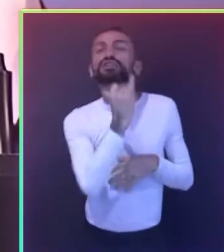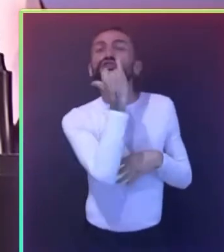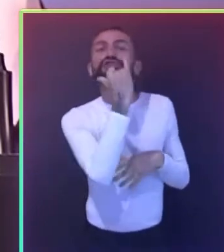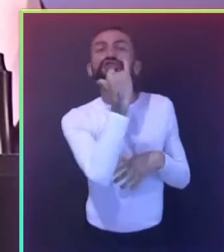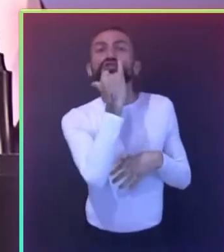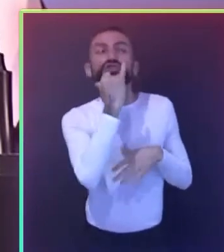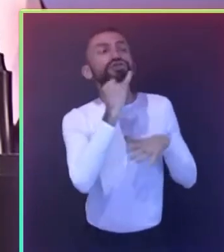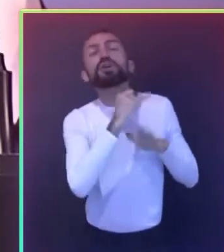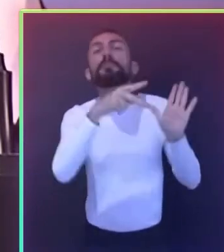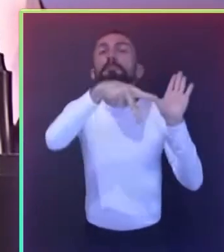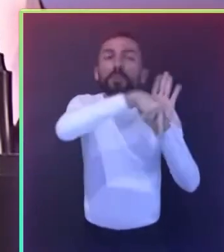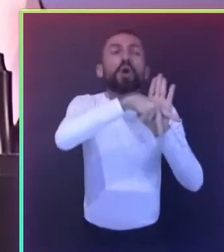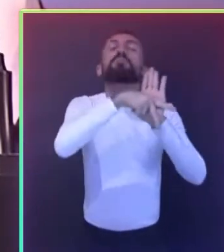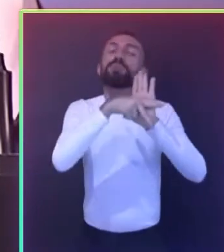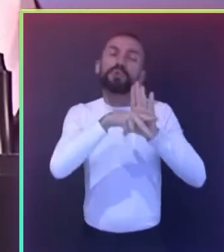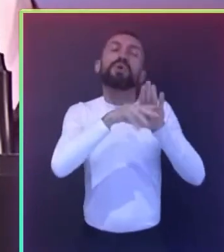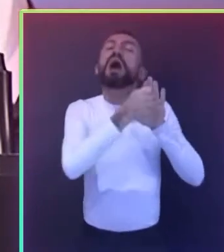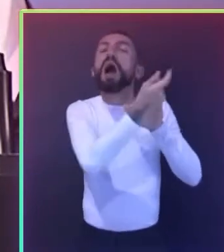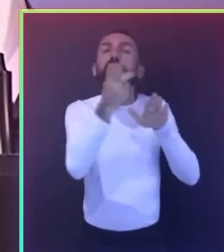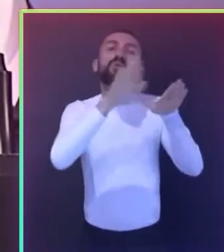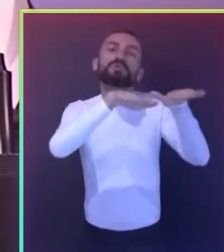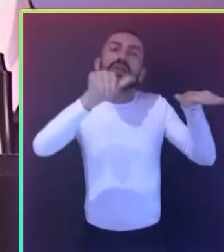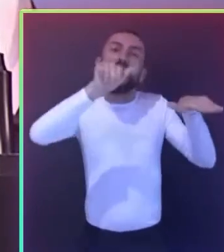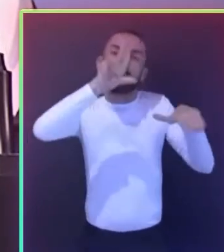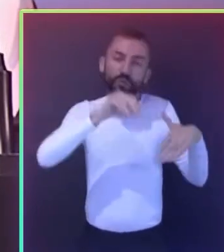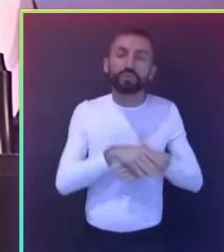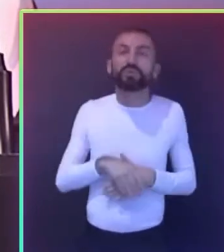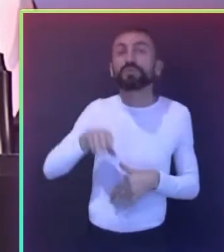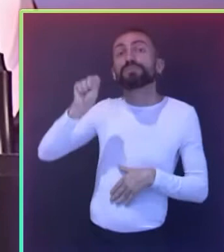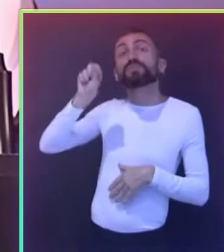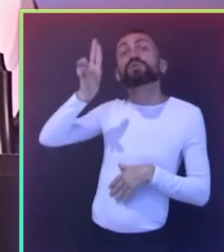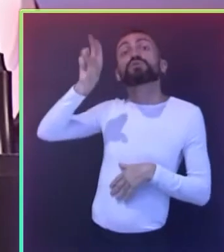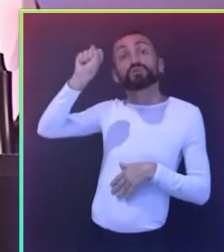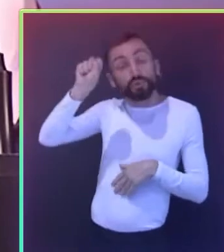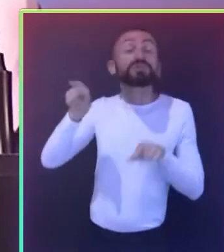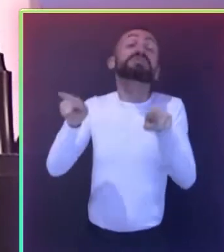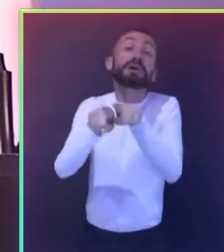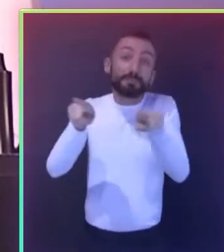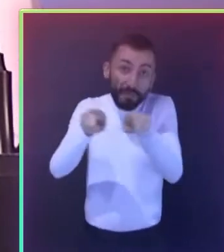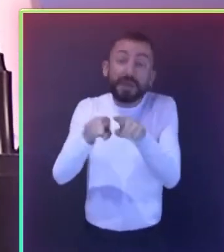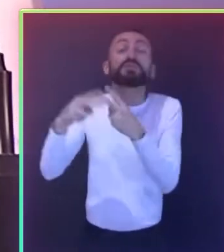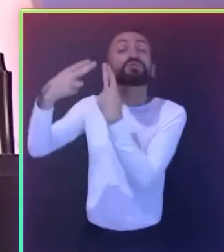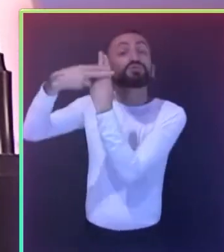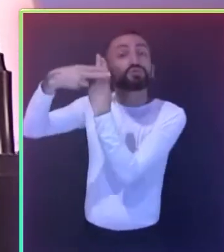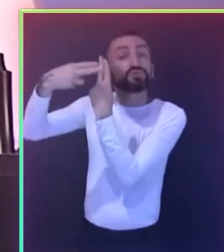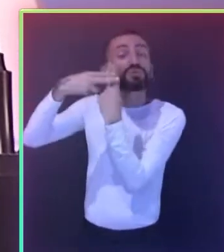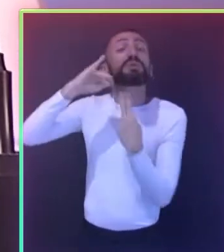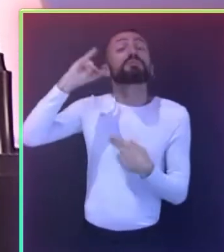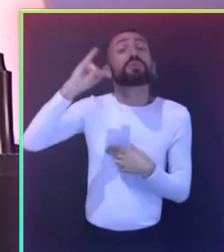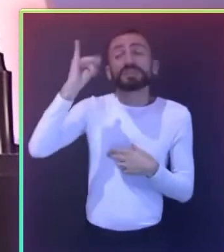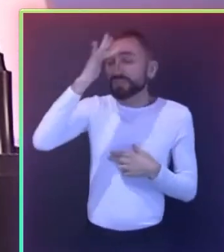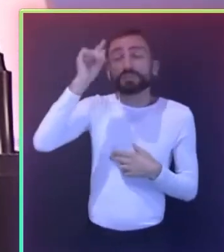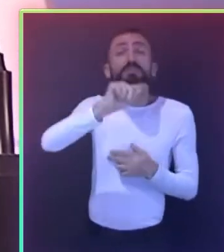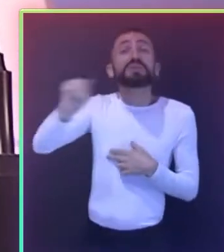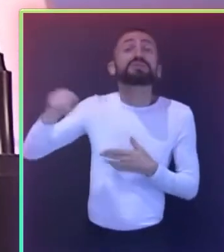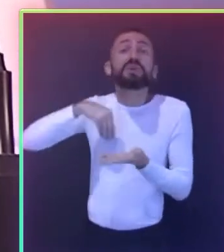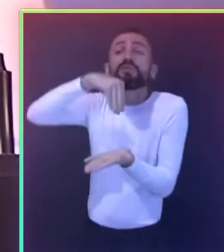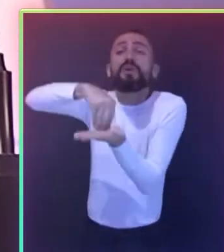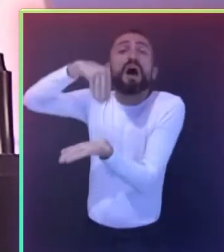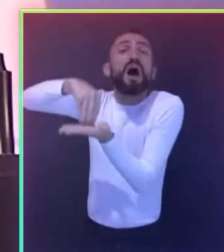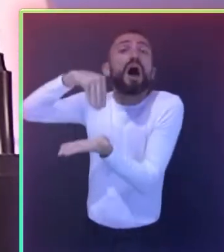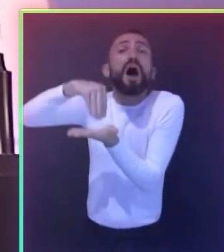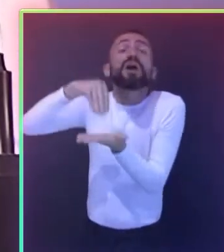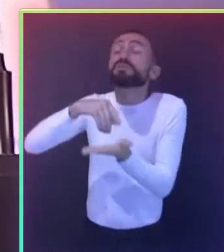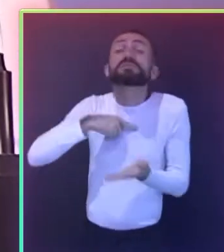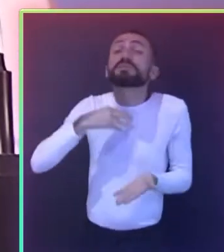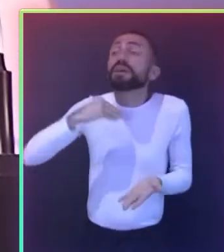si tu SUS os direitos das minorias e os as pessoas em condições de vulnerabilidade o SUS muitas vezes